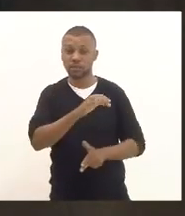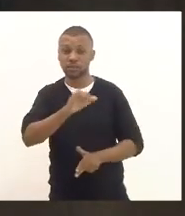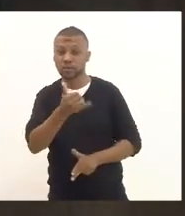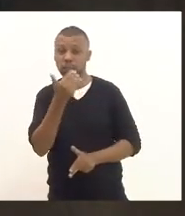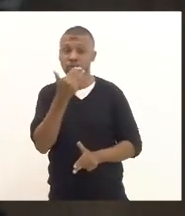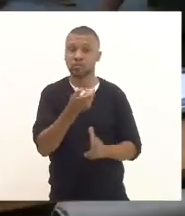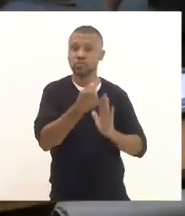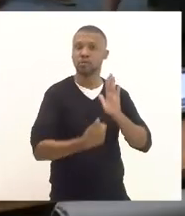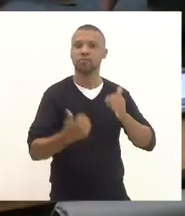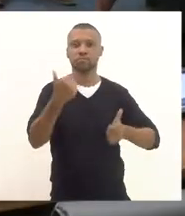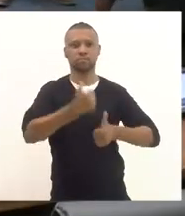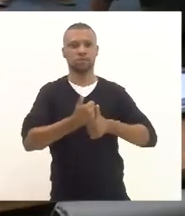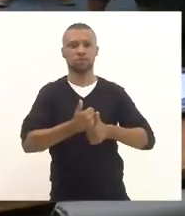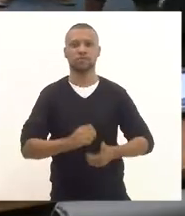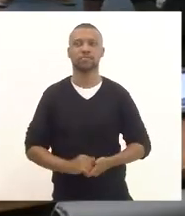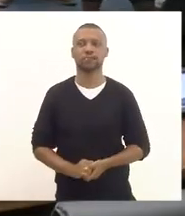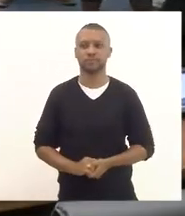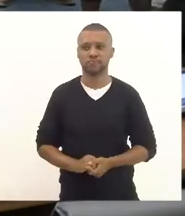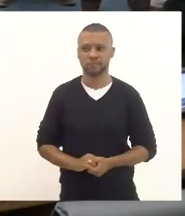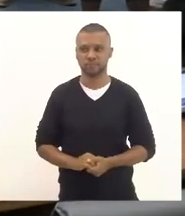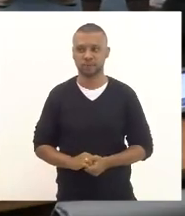ccj o